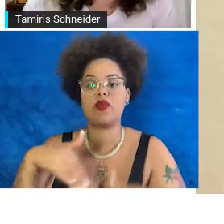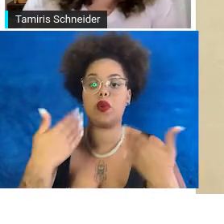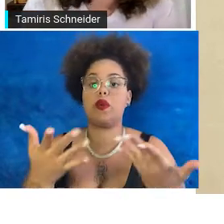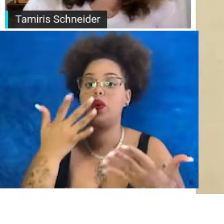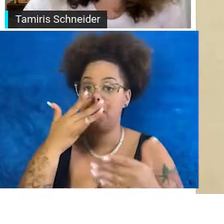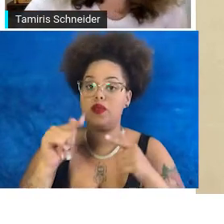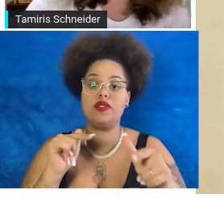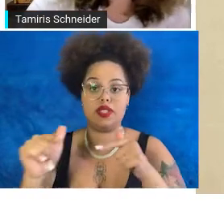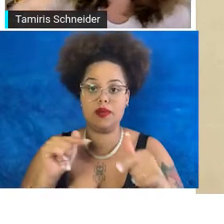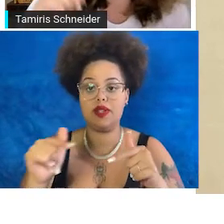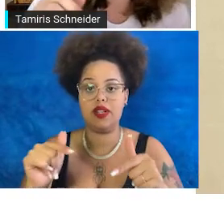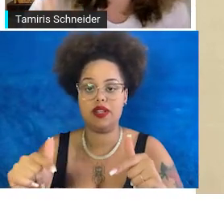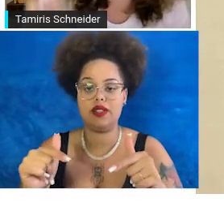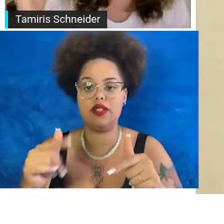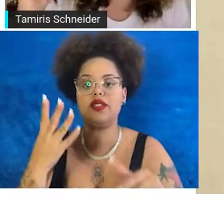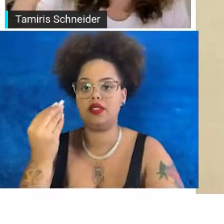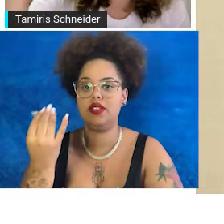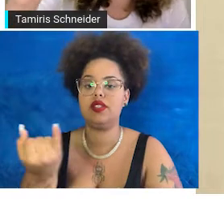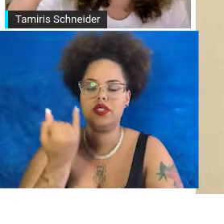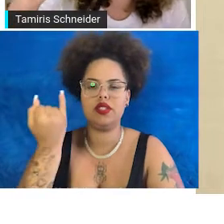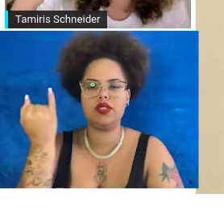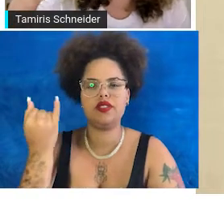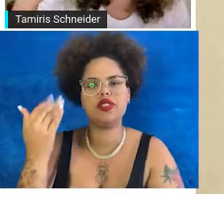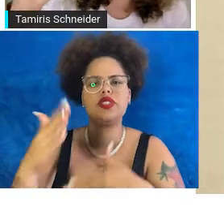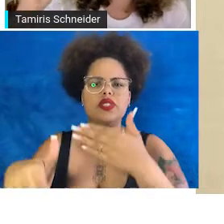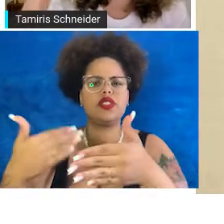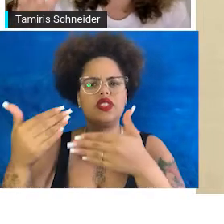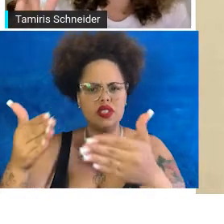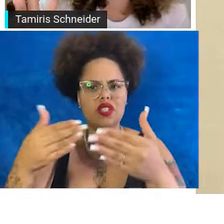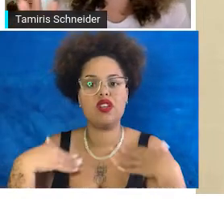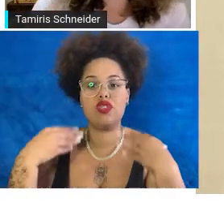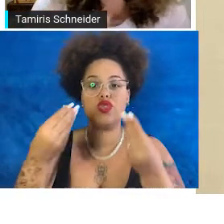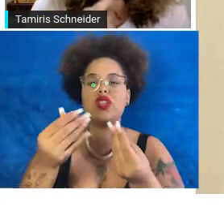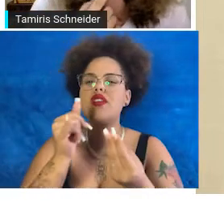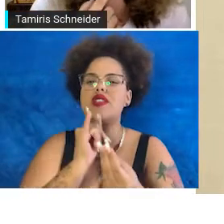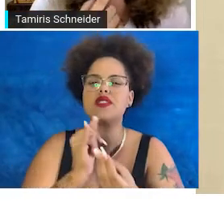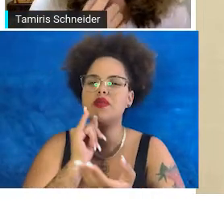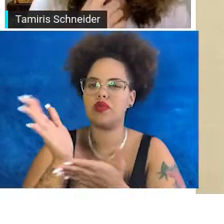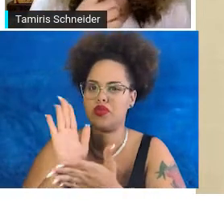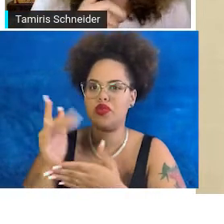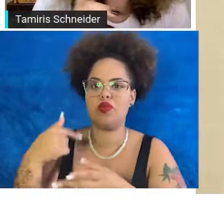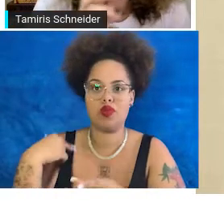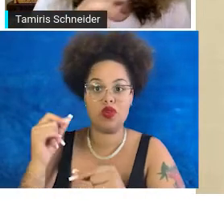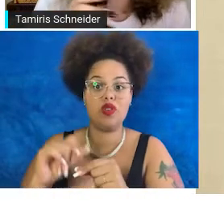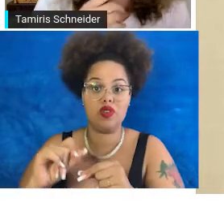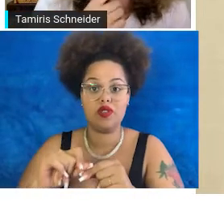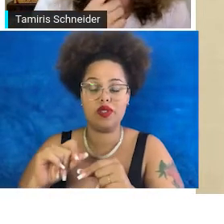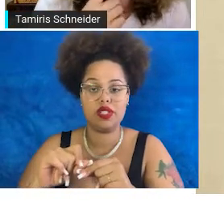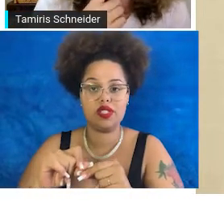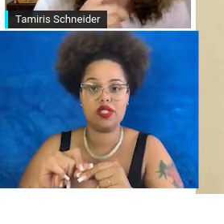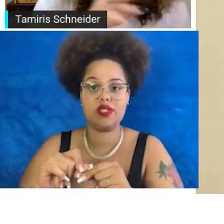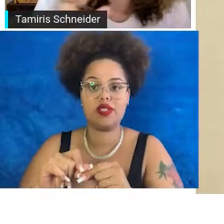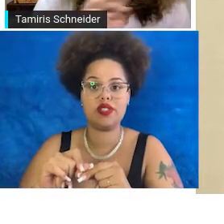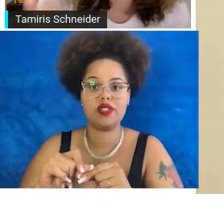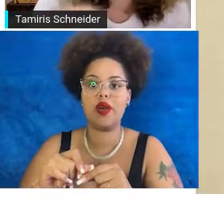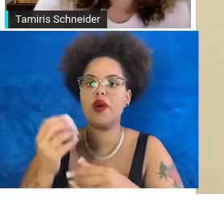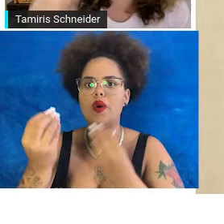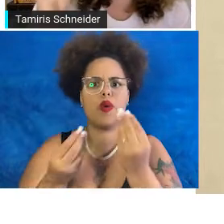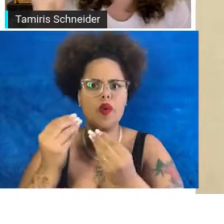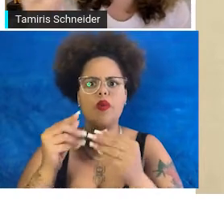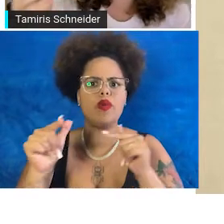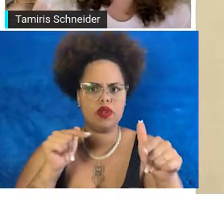gente vai trabalhar. Muito importante. Lá para frente, eu vou dar uns exemplos de um filme que eu fiz, que aí vocês vão ver como